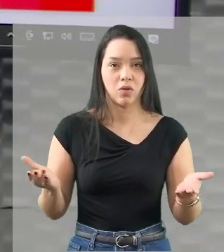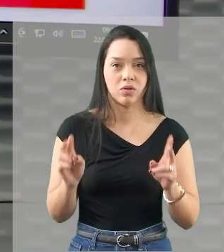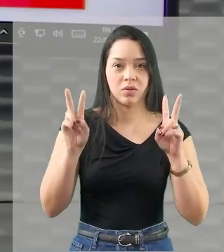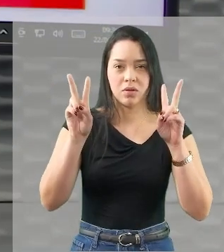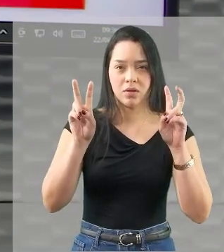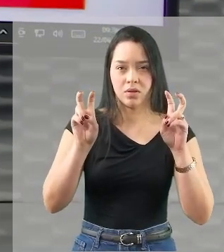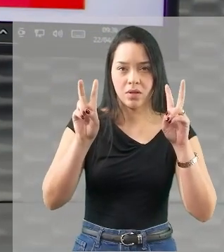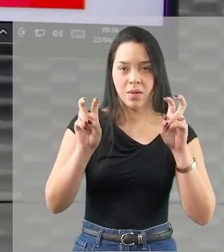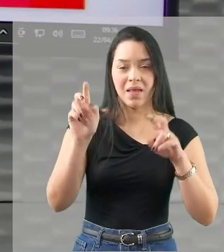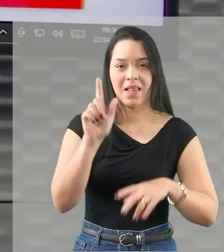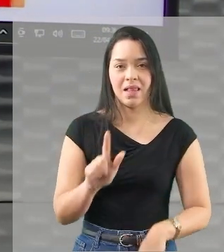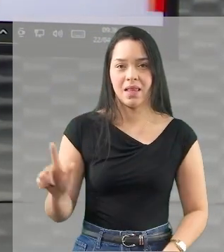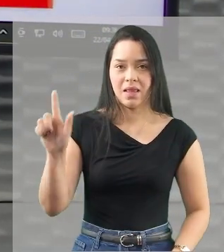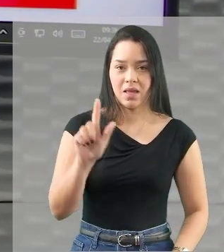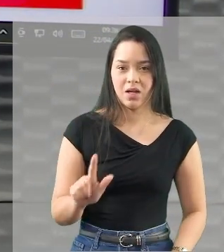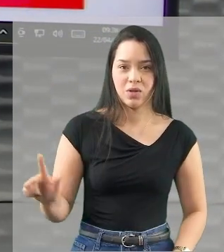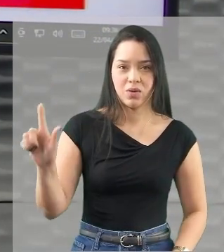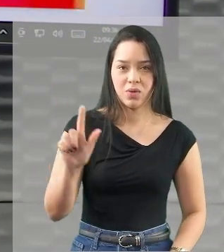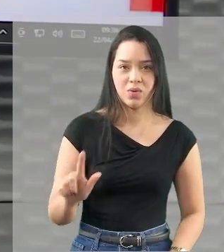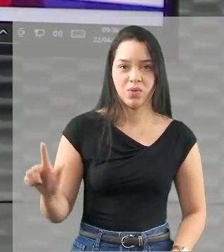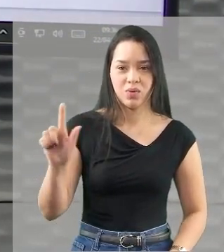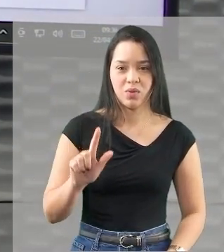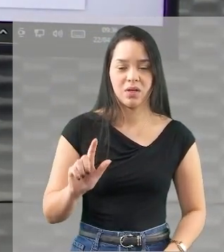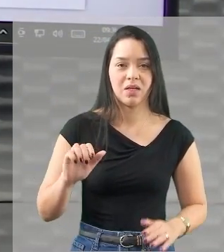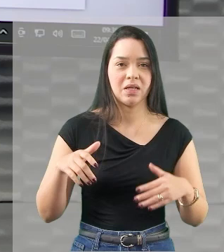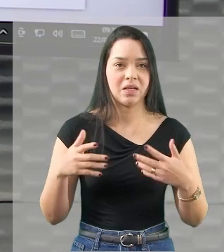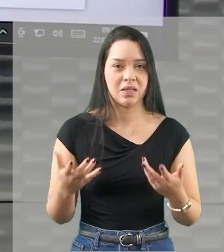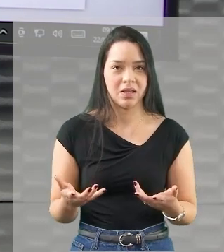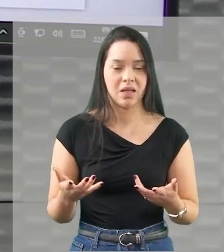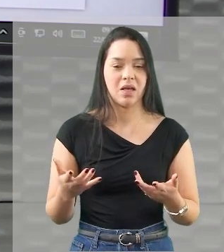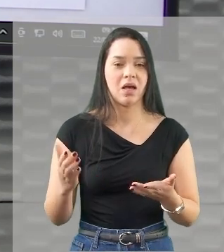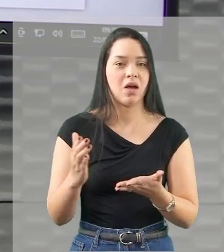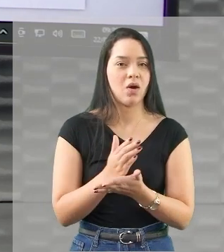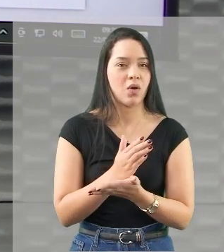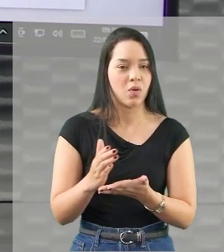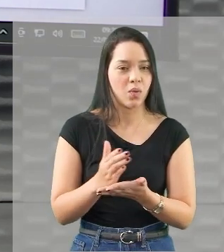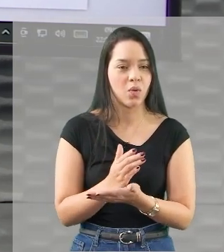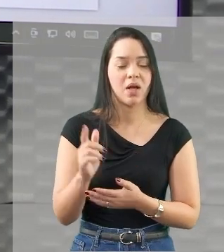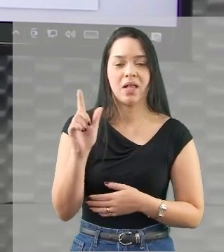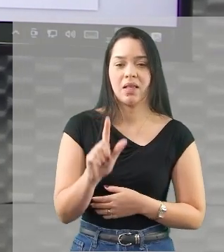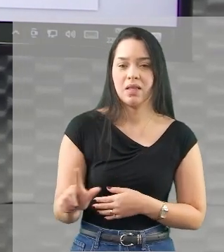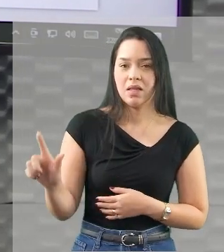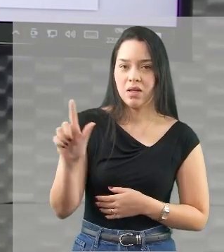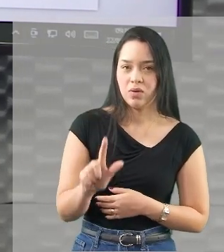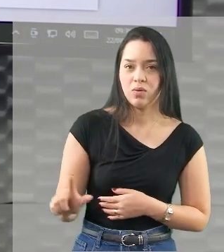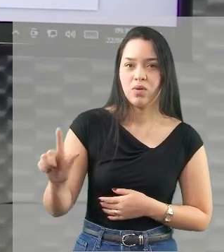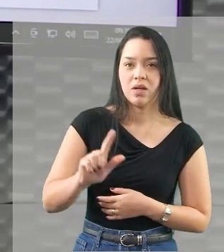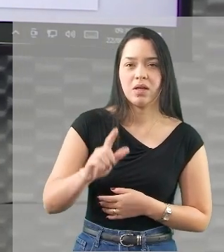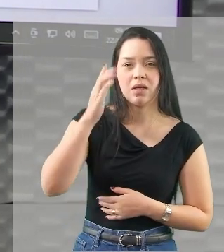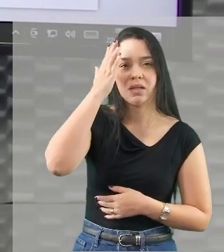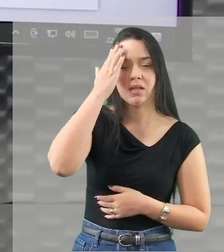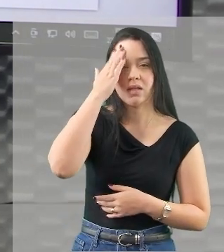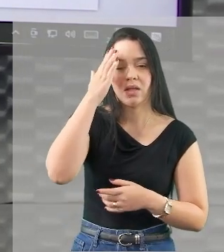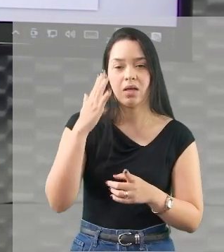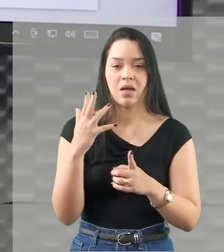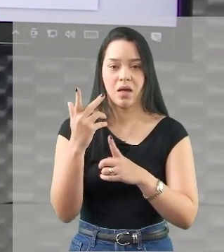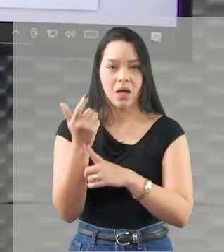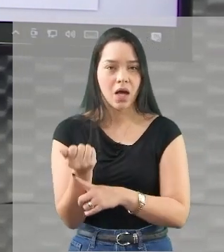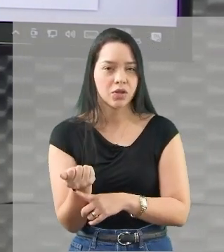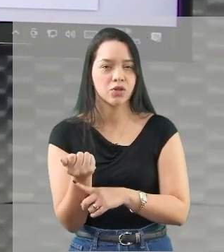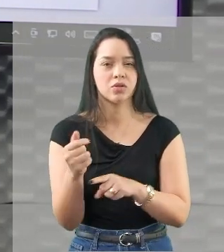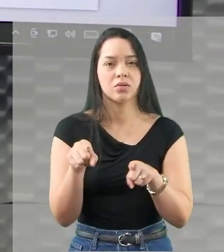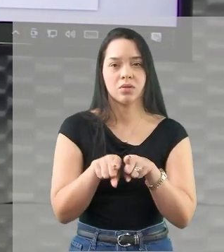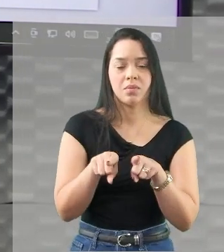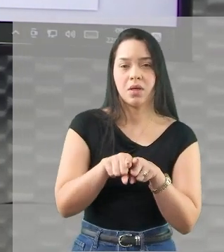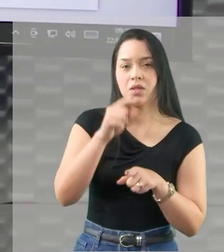com literatura. A gente vai ver um pouco sobre a literatura entendida como arte e história, né? A